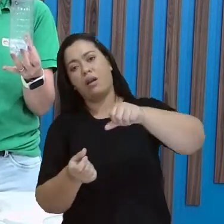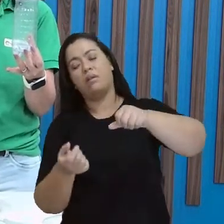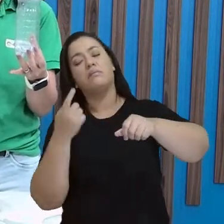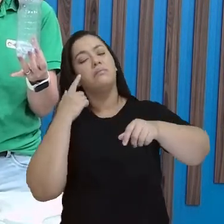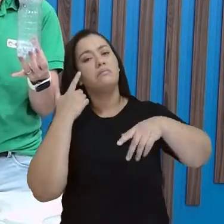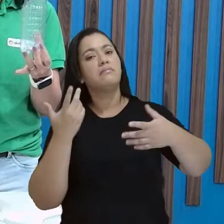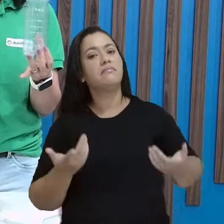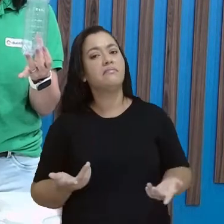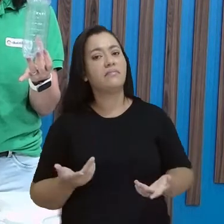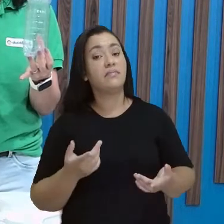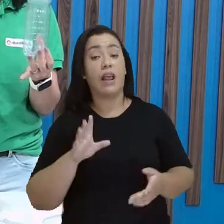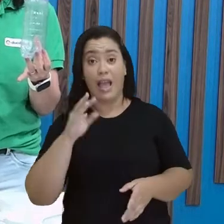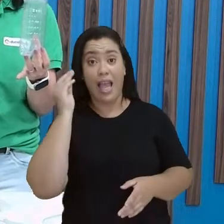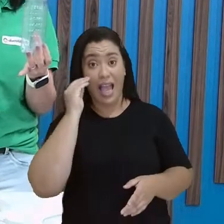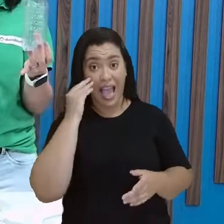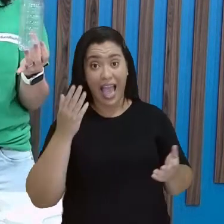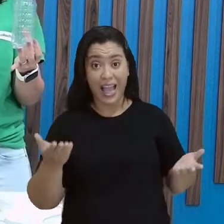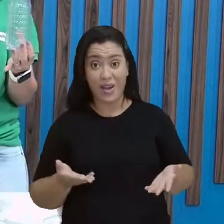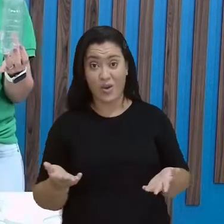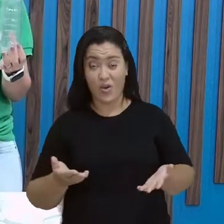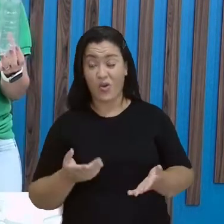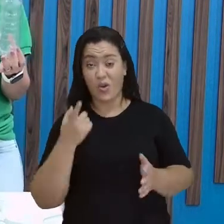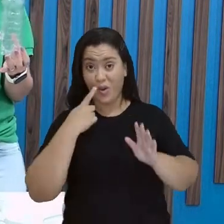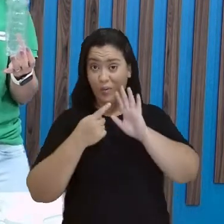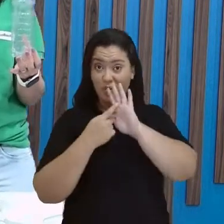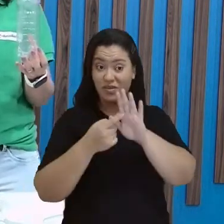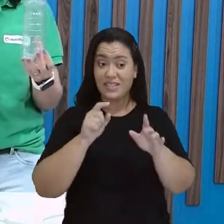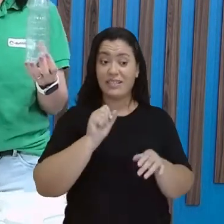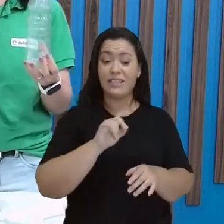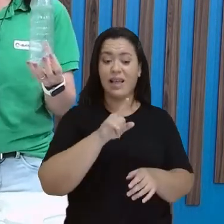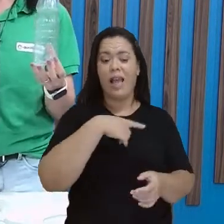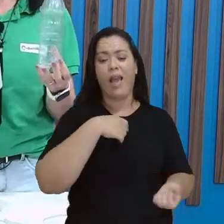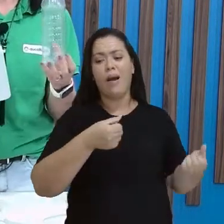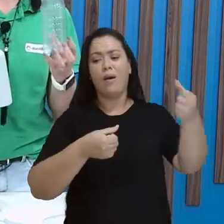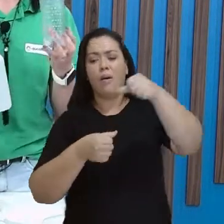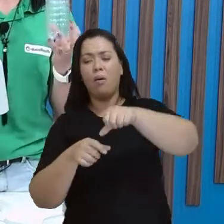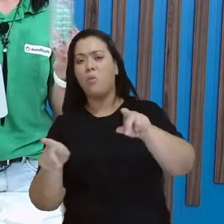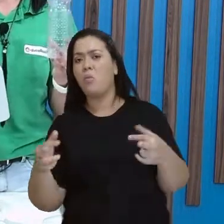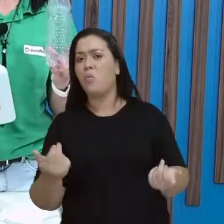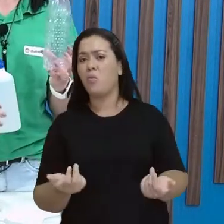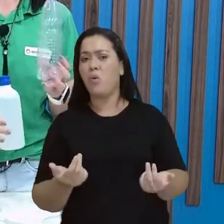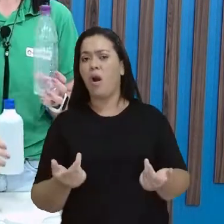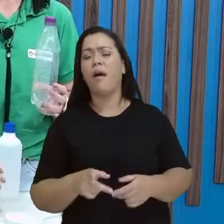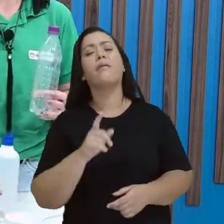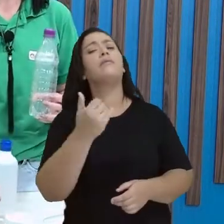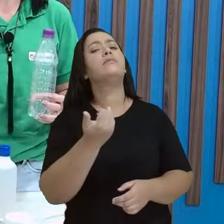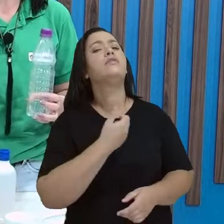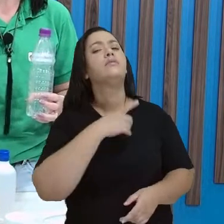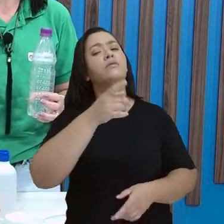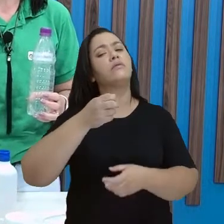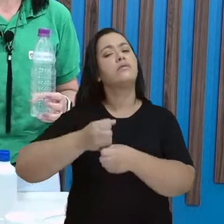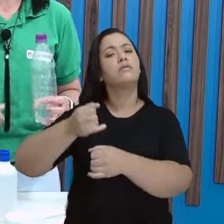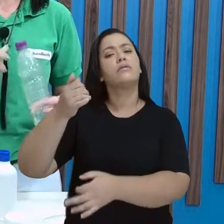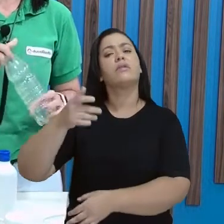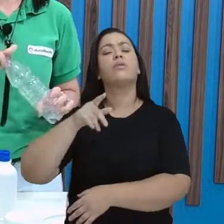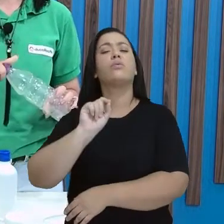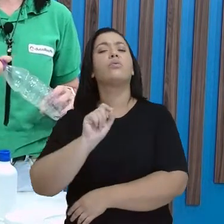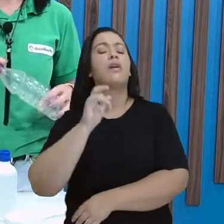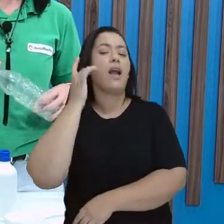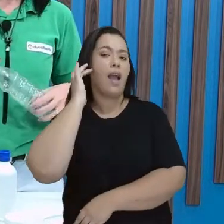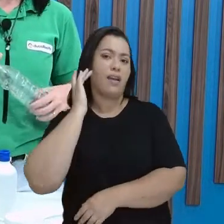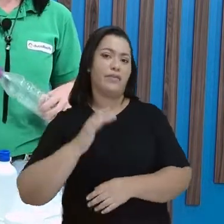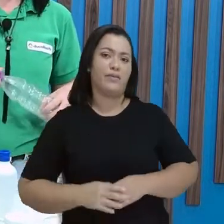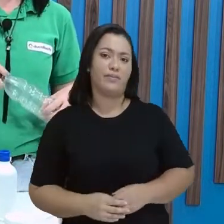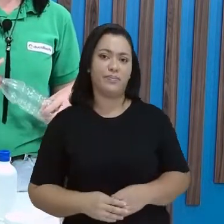para a outra? Eu vou fazer essa experiência aqui agora para a gente descobrir, tá certo? Mas digam aí a professora Sandra, o que é que vocês